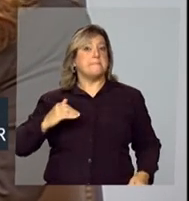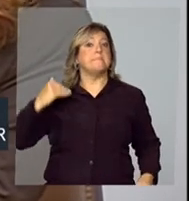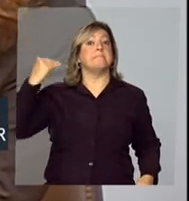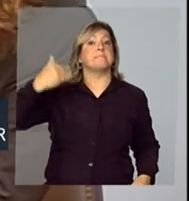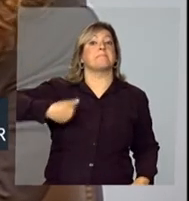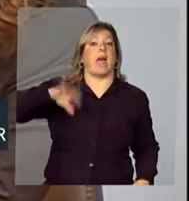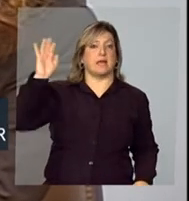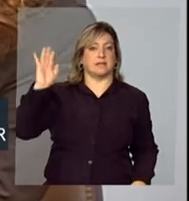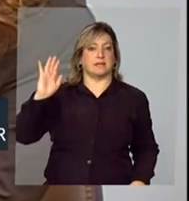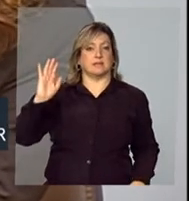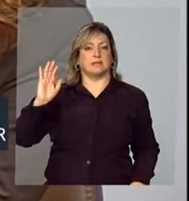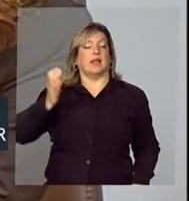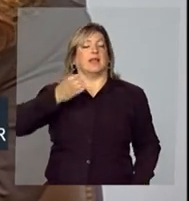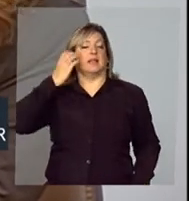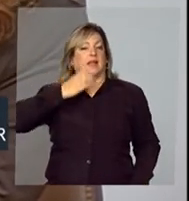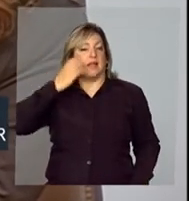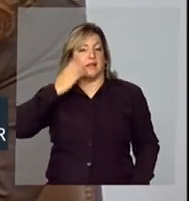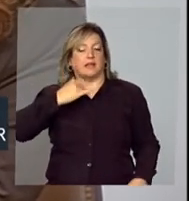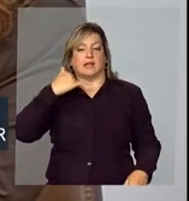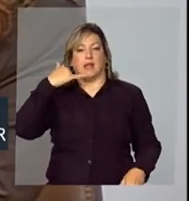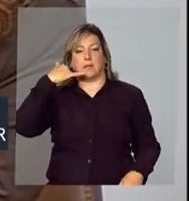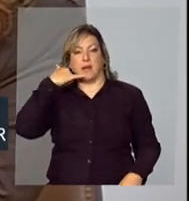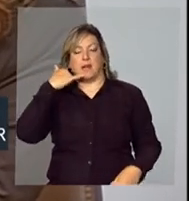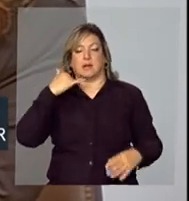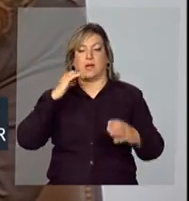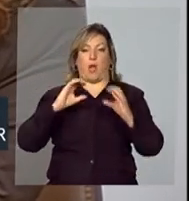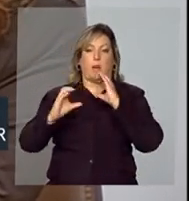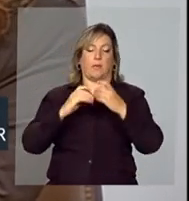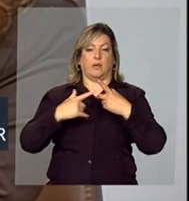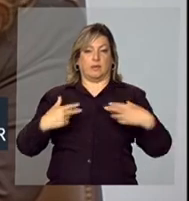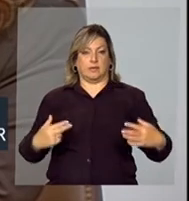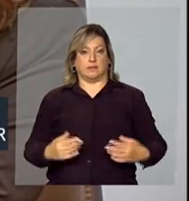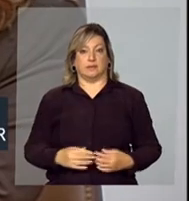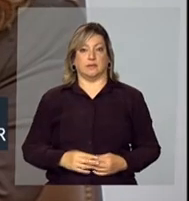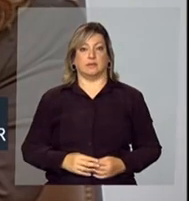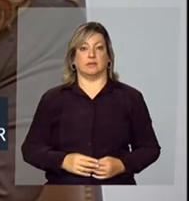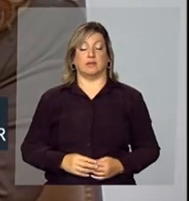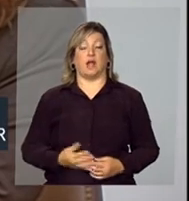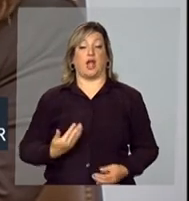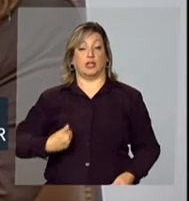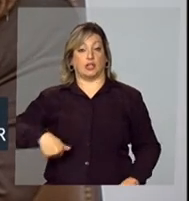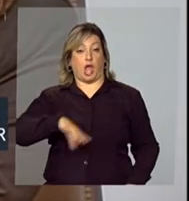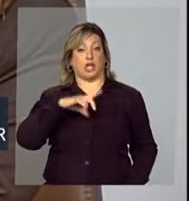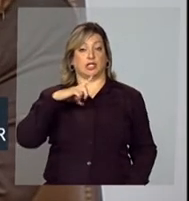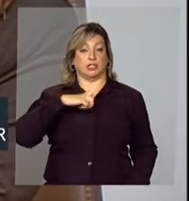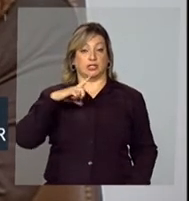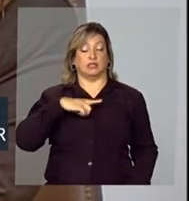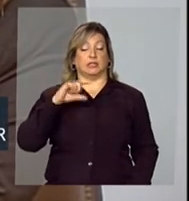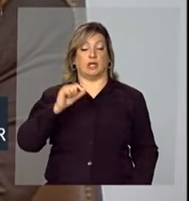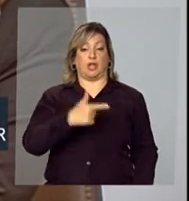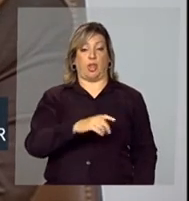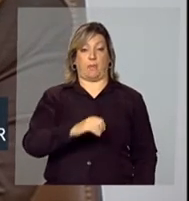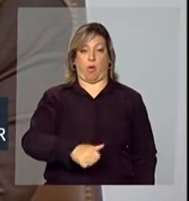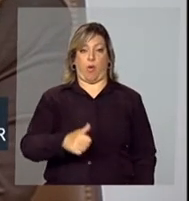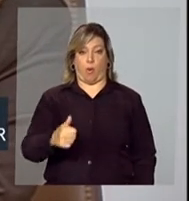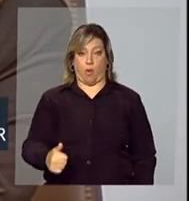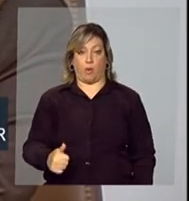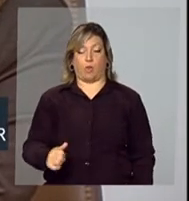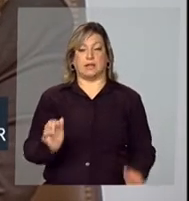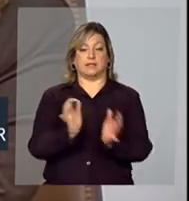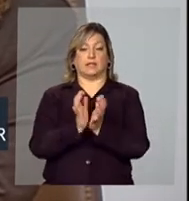no setor de telecomunicações né Nós temos em 2011 o setor de